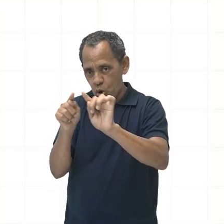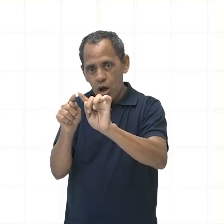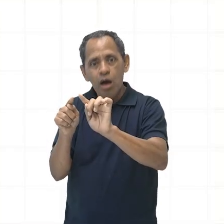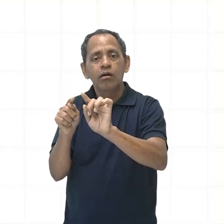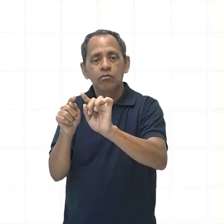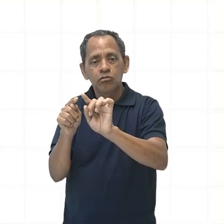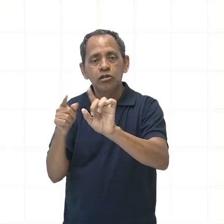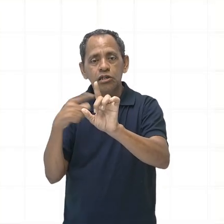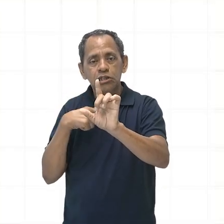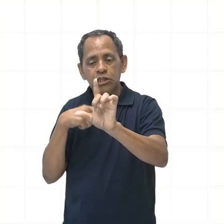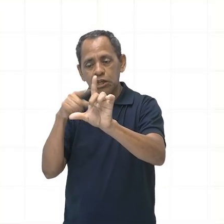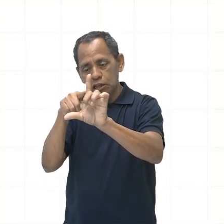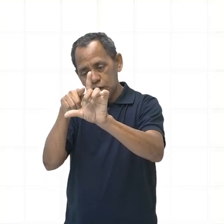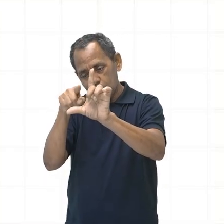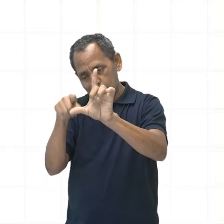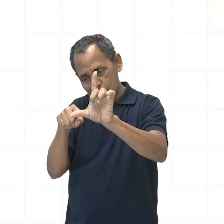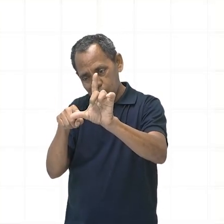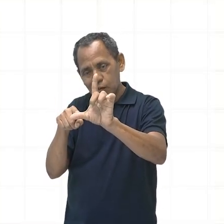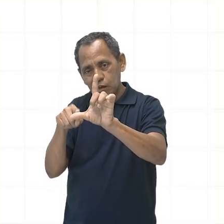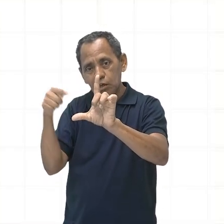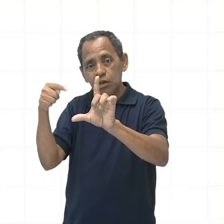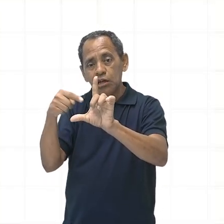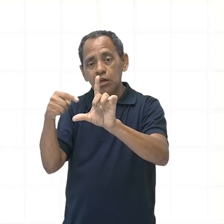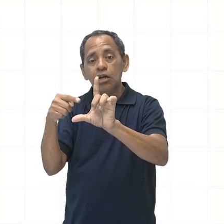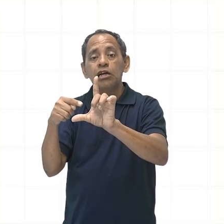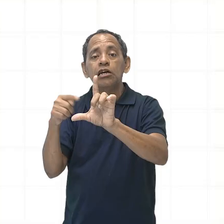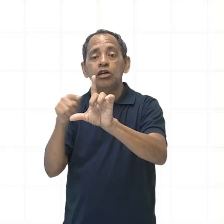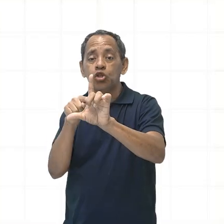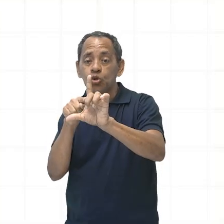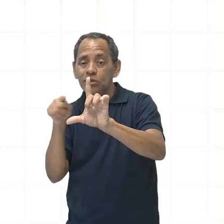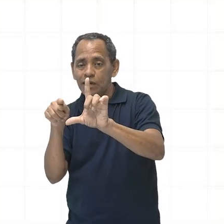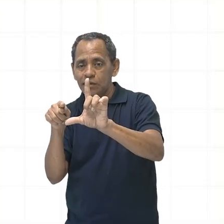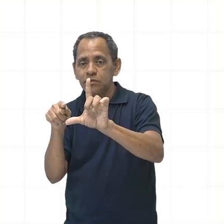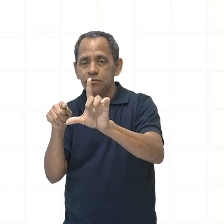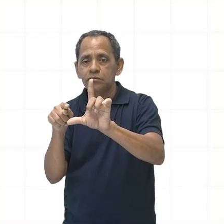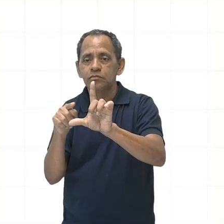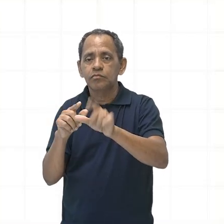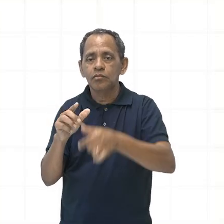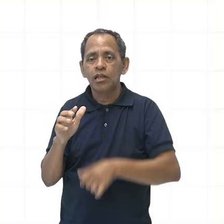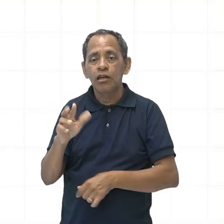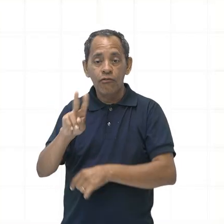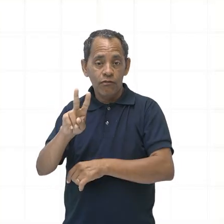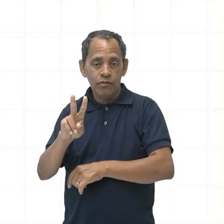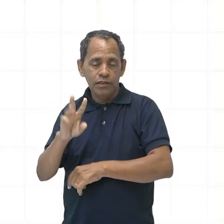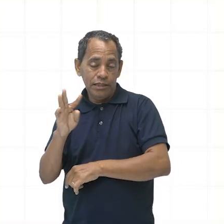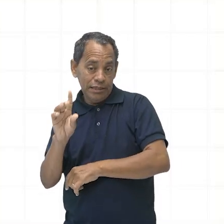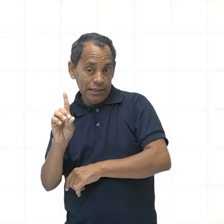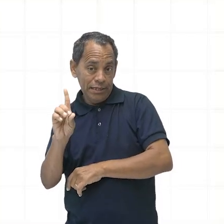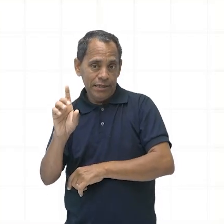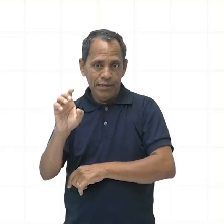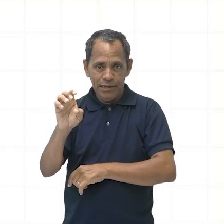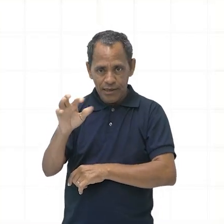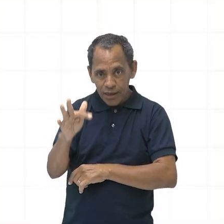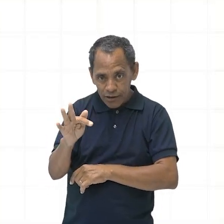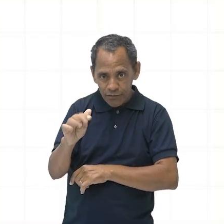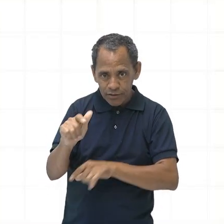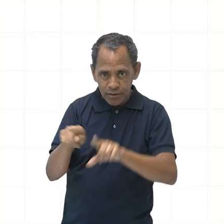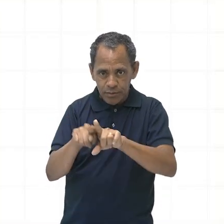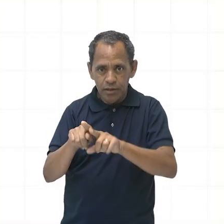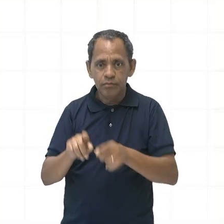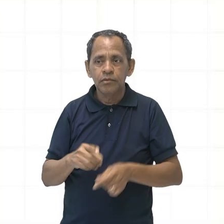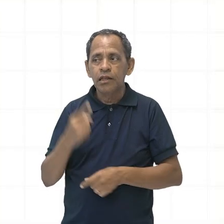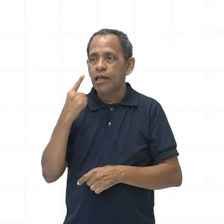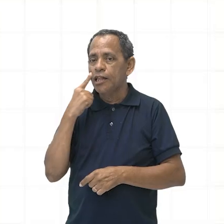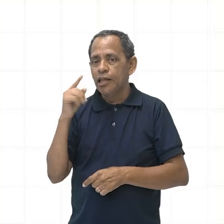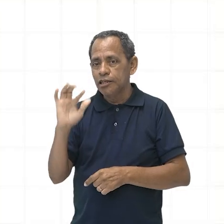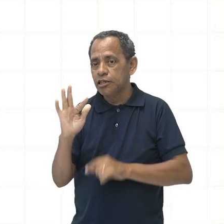o lado correspondente ao lado AC é esse lado aqui, DF. Nessa imagem, por acaso, né,